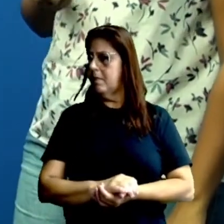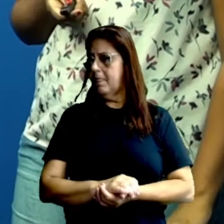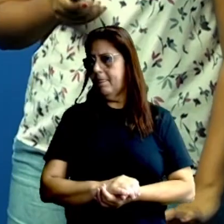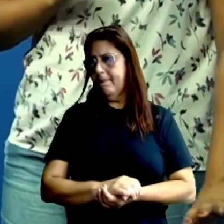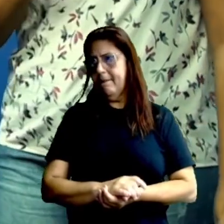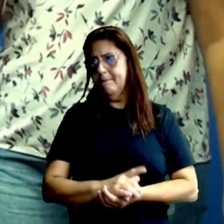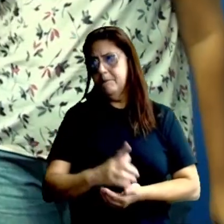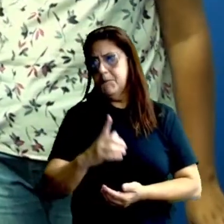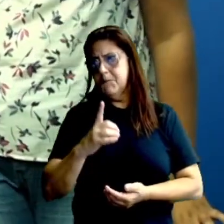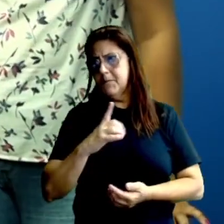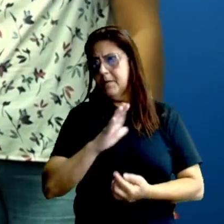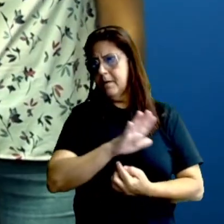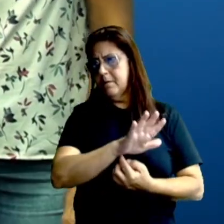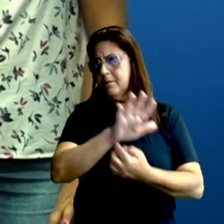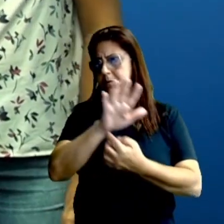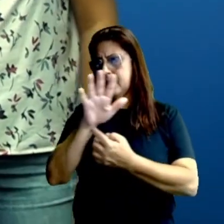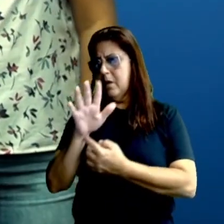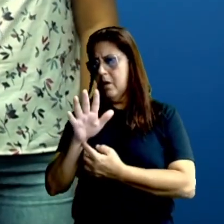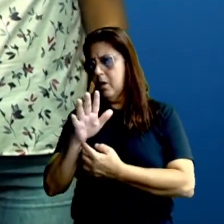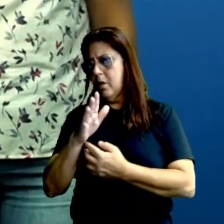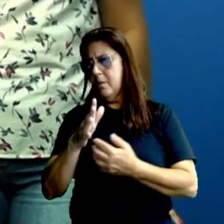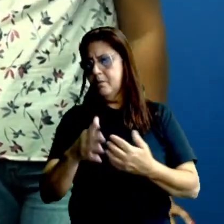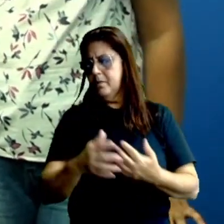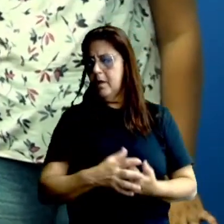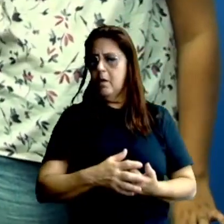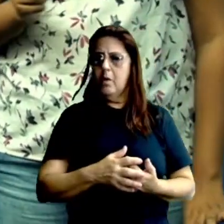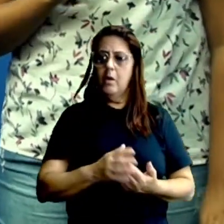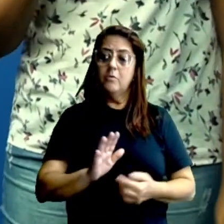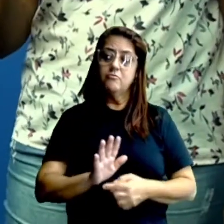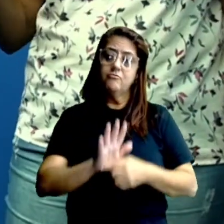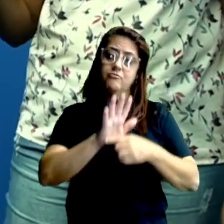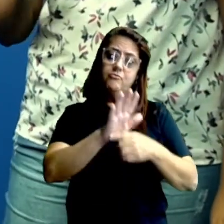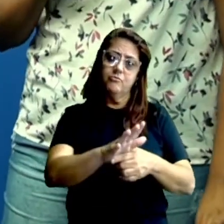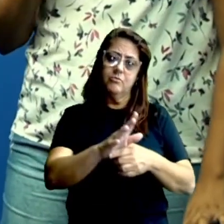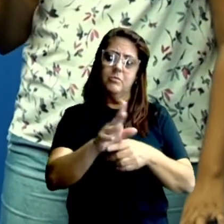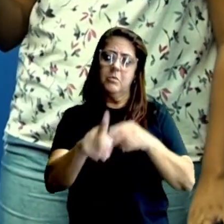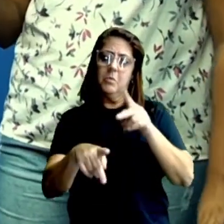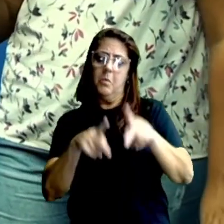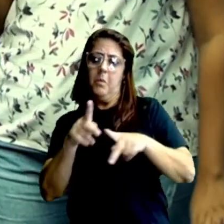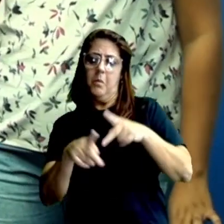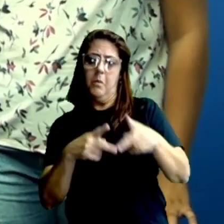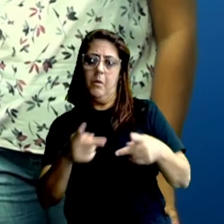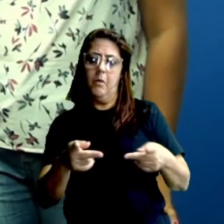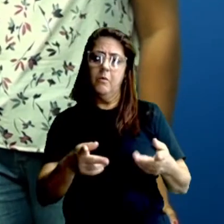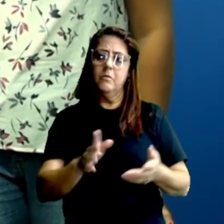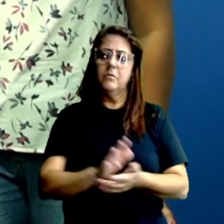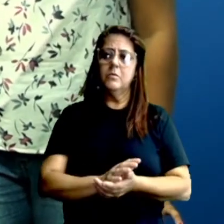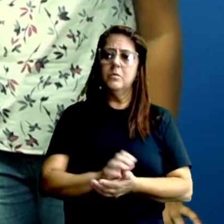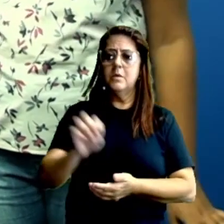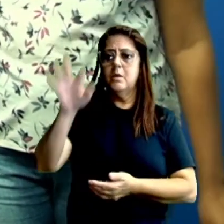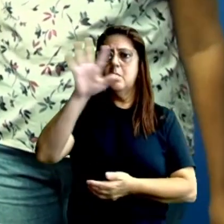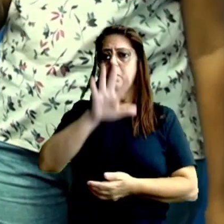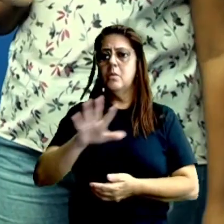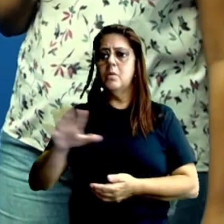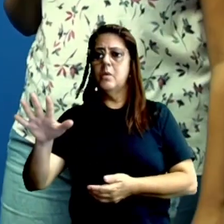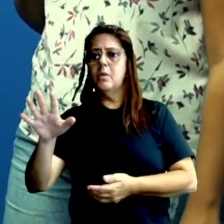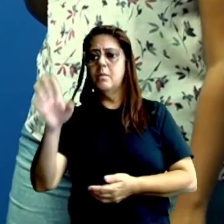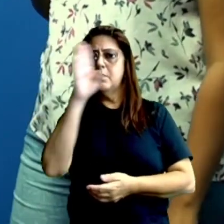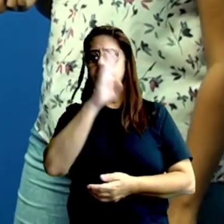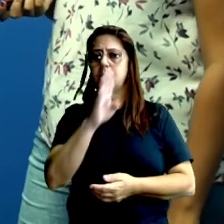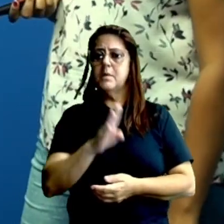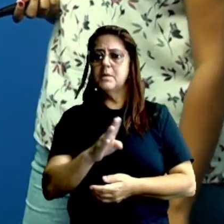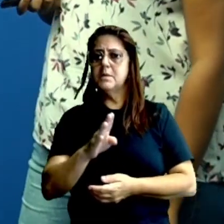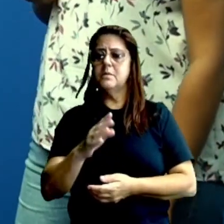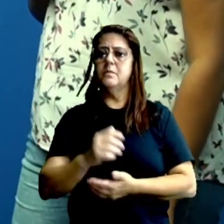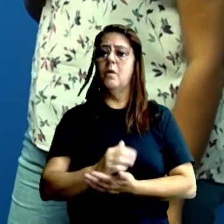E aí eu vou trazer para vocês alguns contribuições né desses povos desses Imigrantes europeus aqui no Brasil